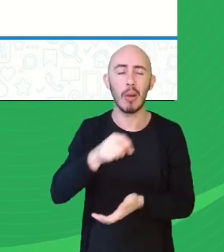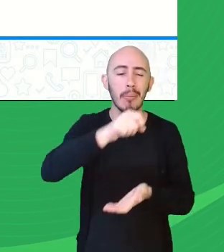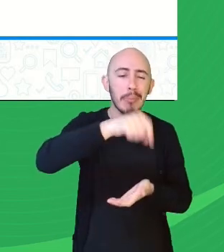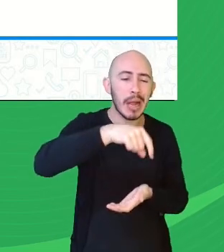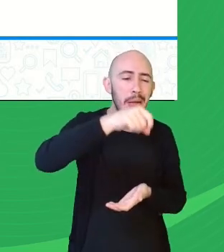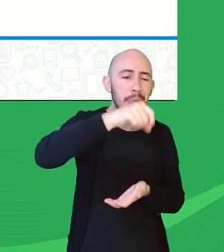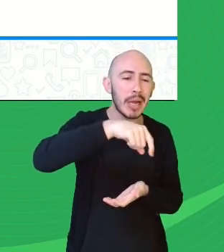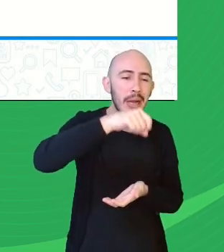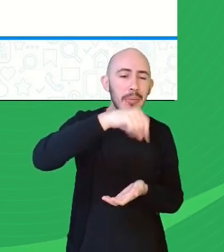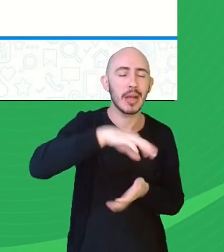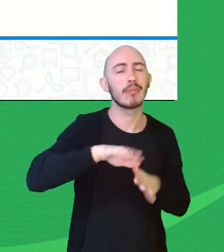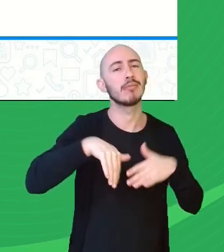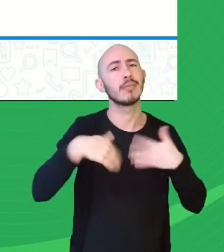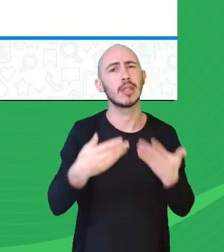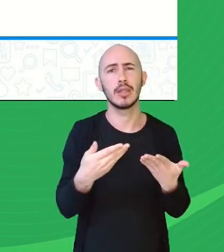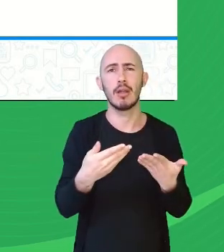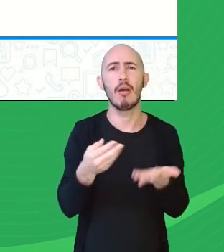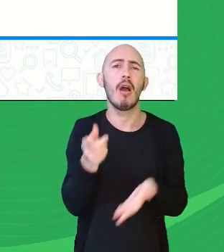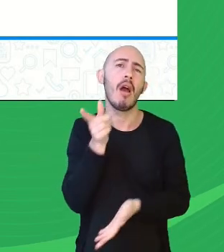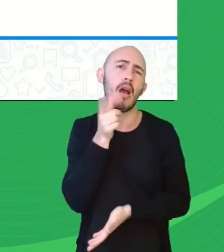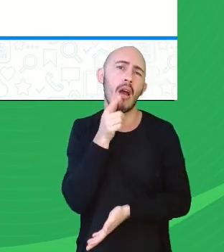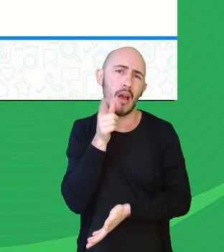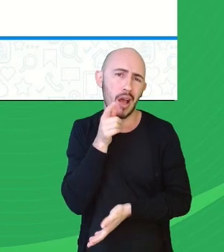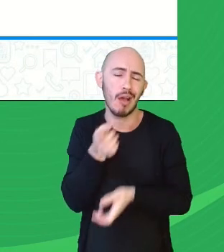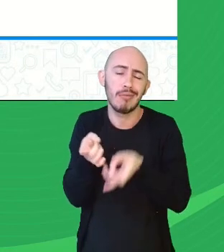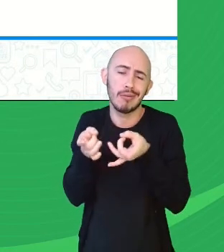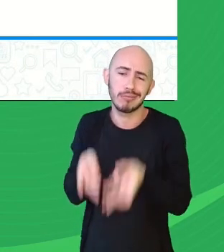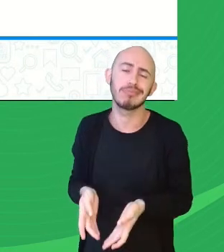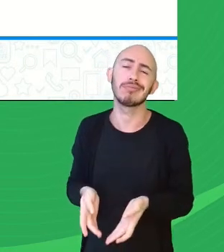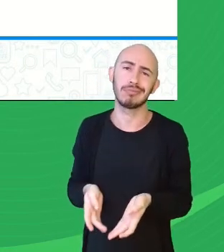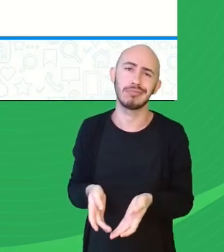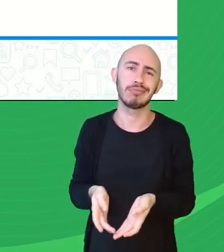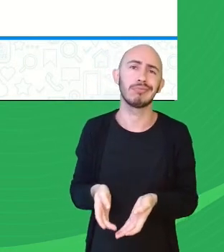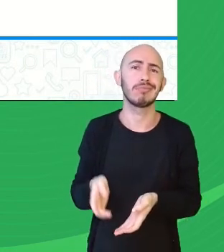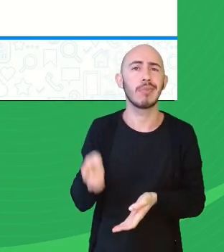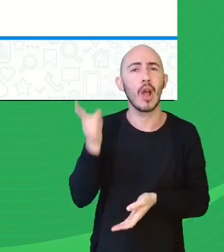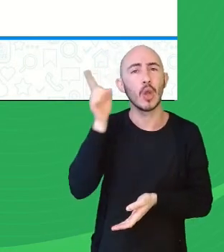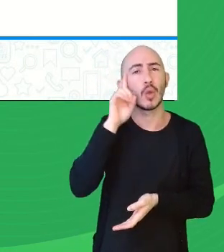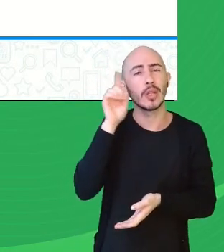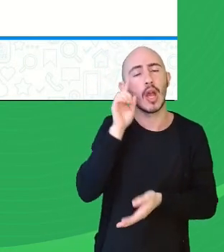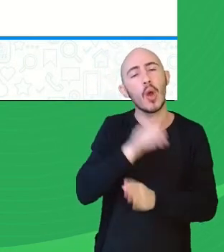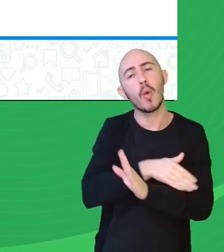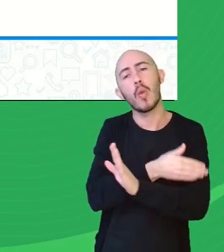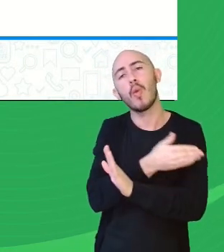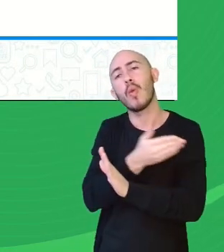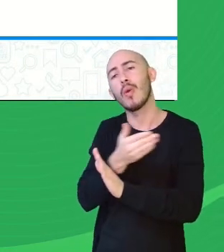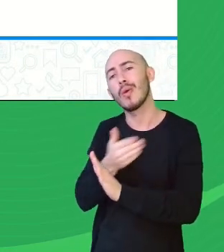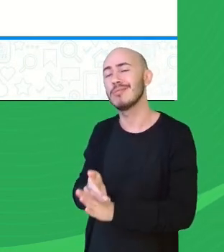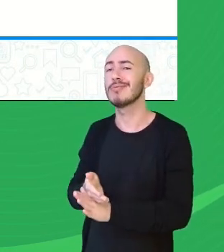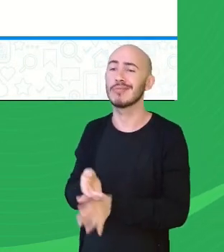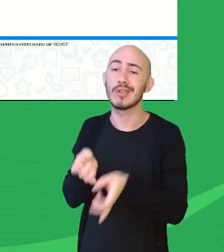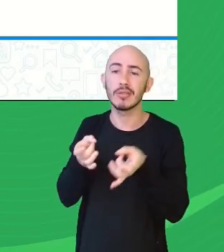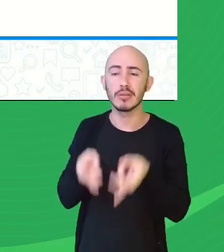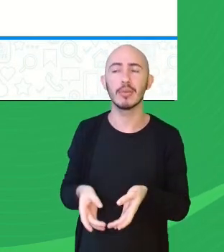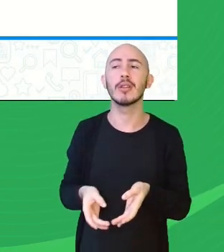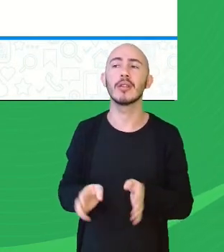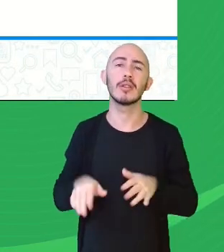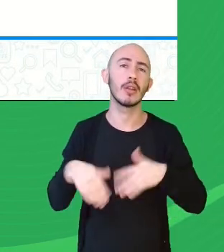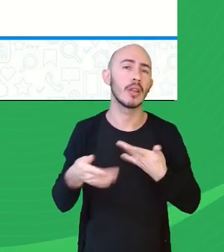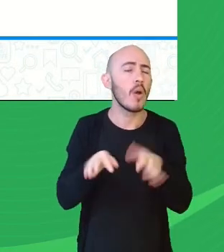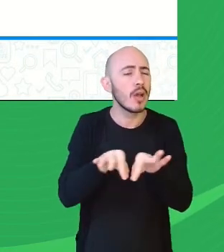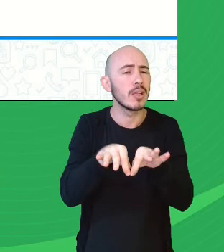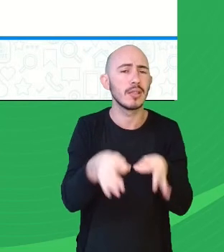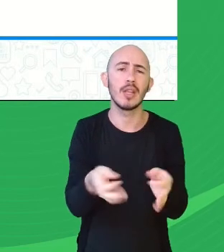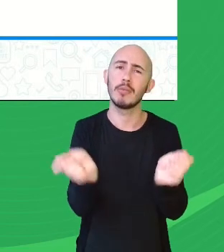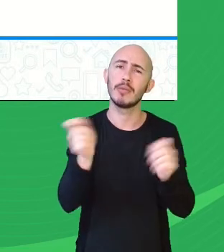ela desperdiçará muitos litros durante o dia de água. E como eu disse, às vezes é uma coisa tão